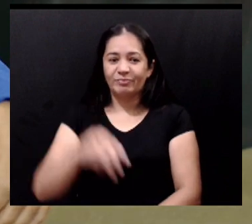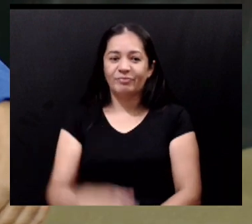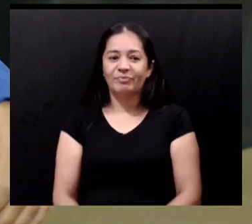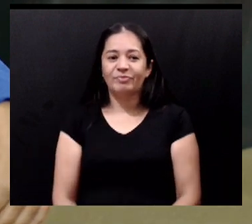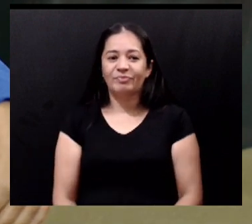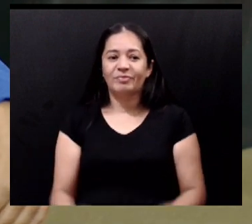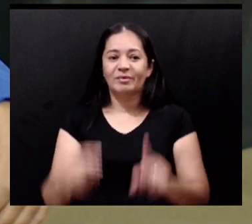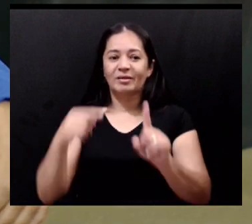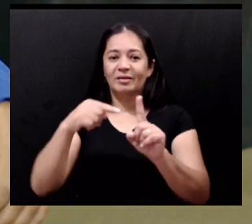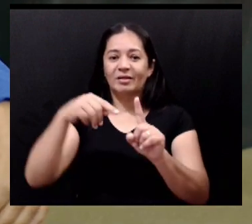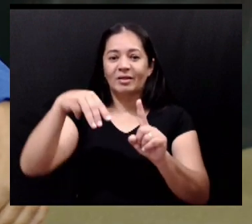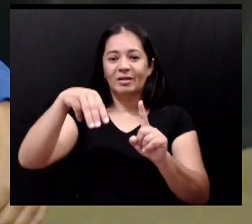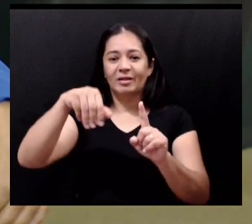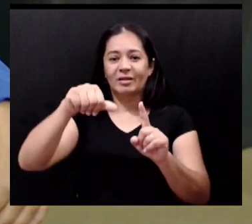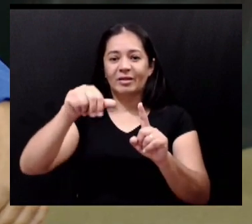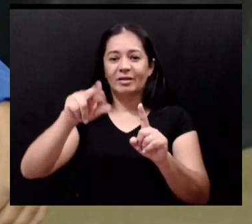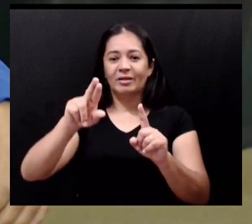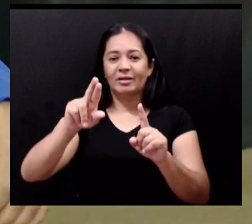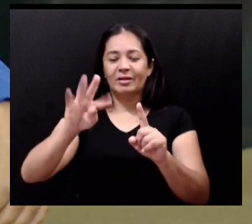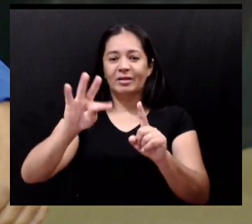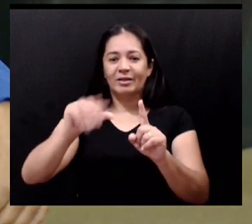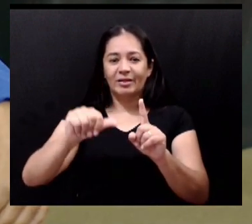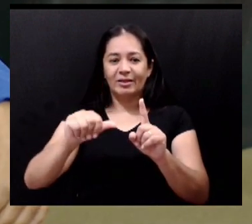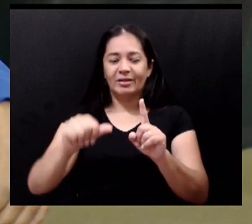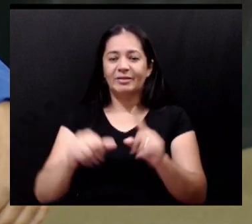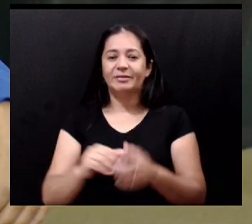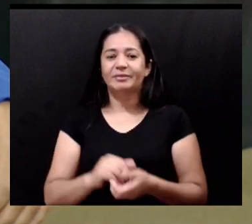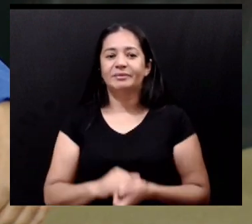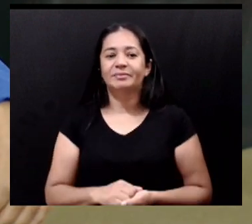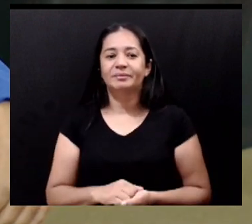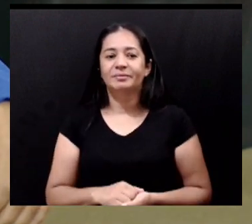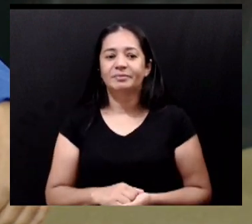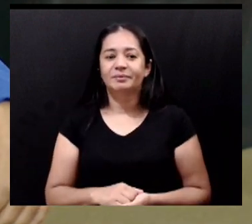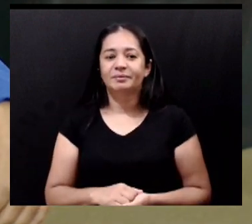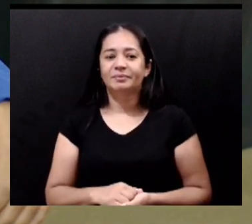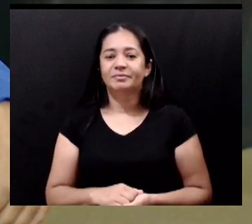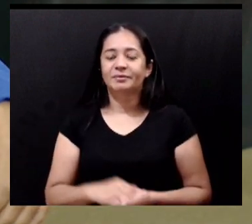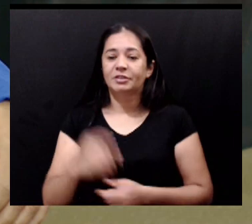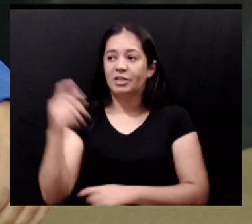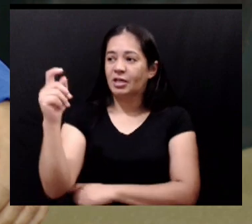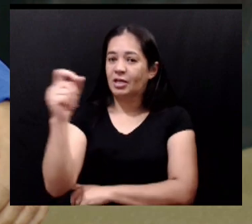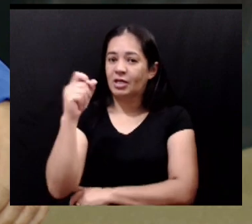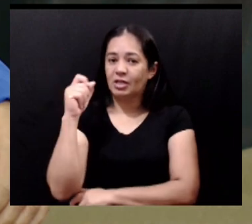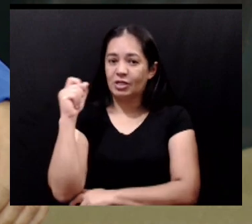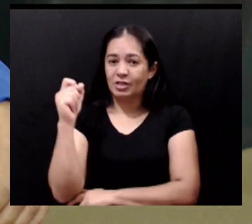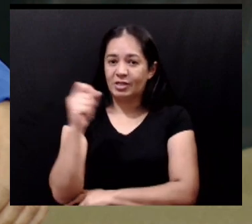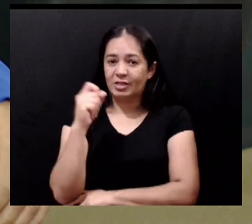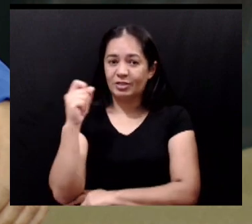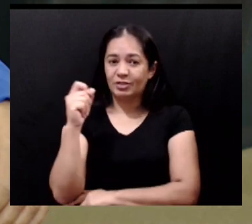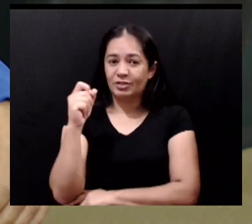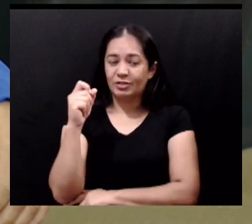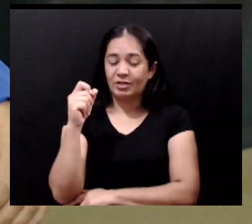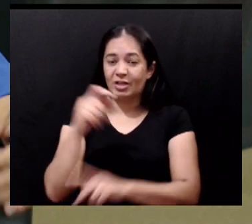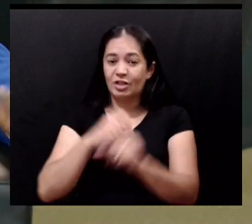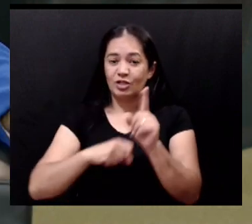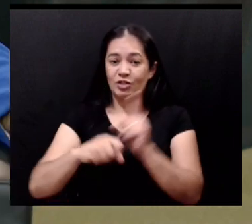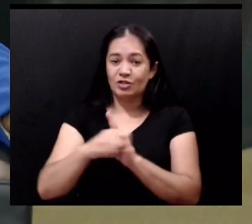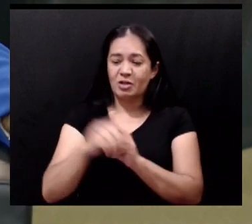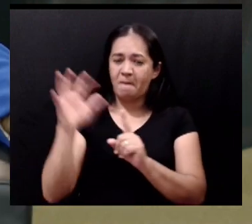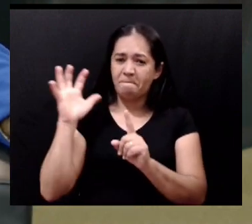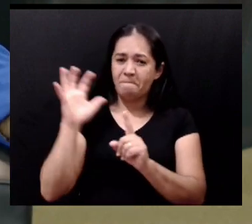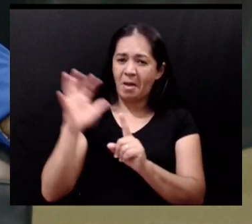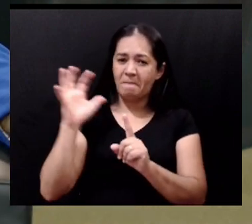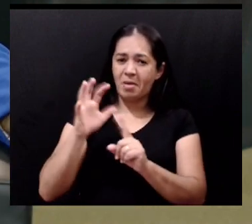A Marta, do Jardim das Paineiras. A sociedade pressiona por superação rápida do luto.